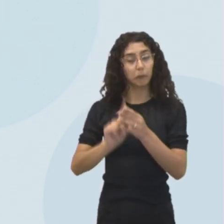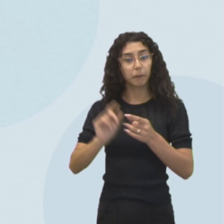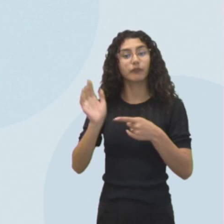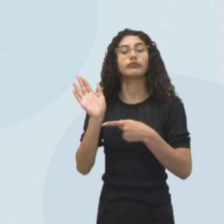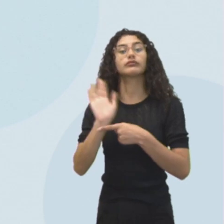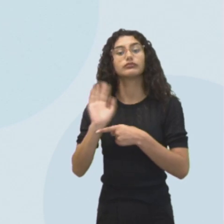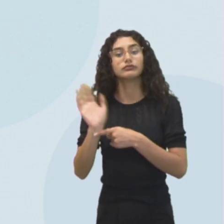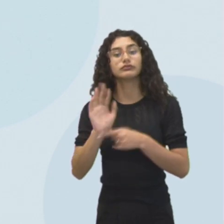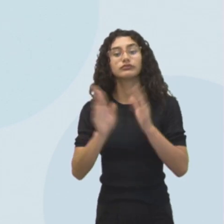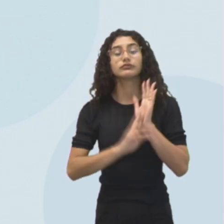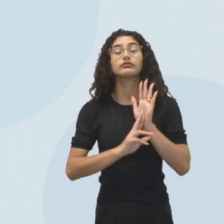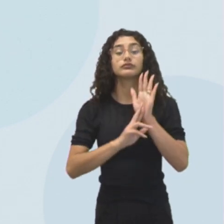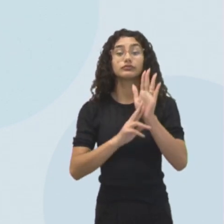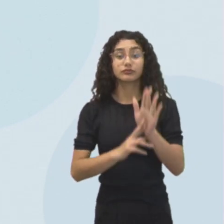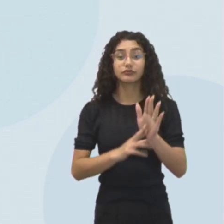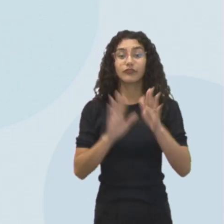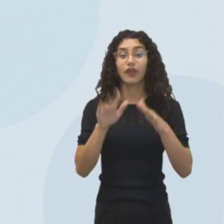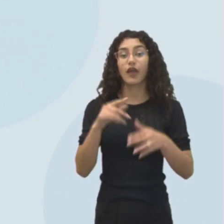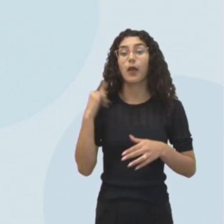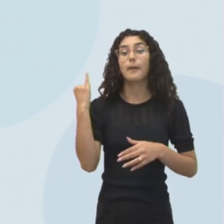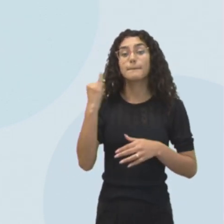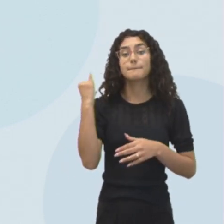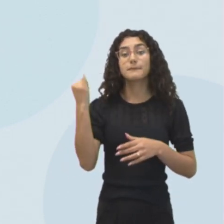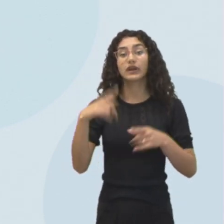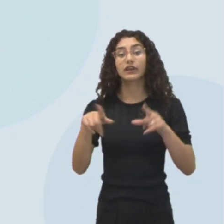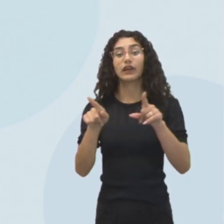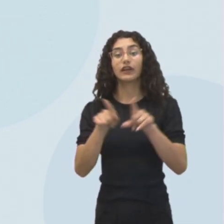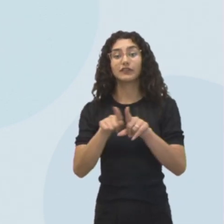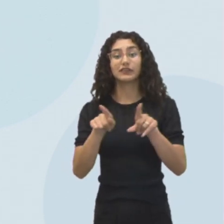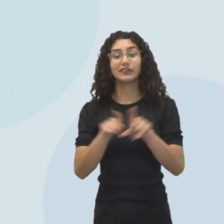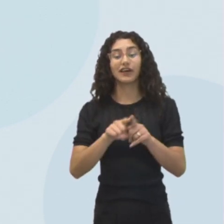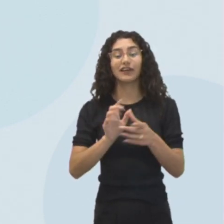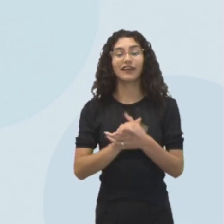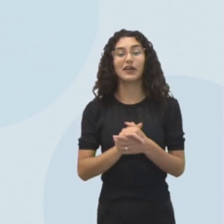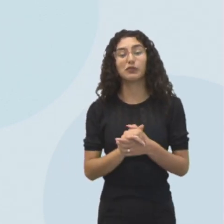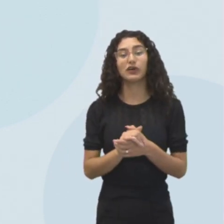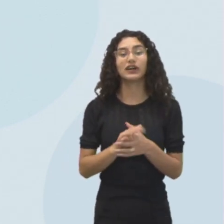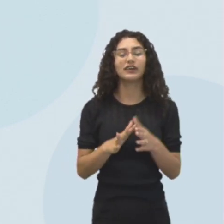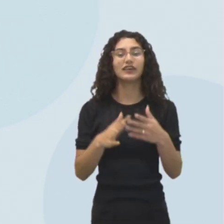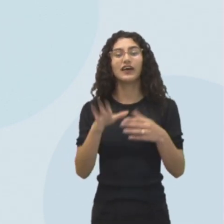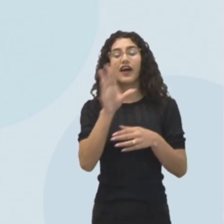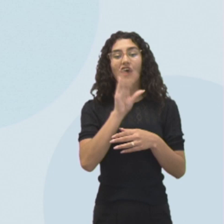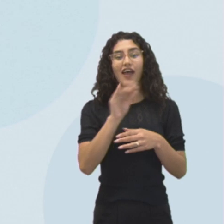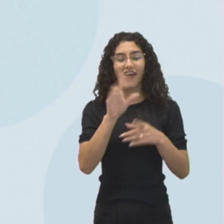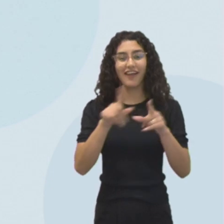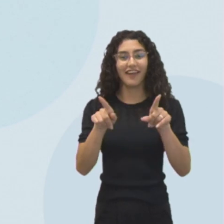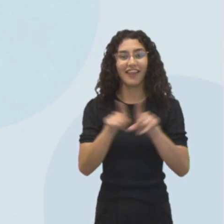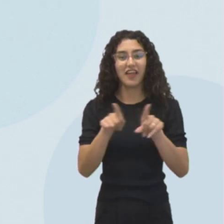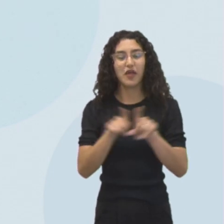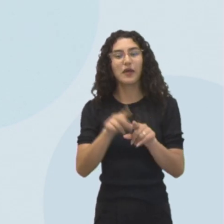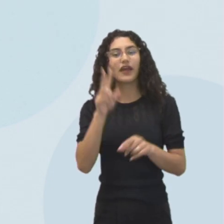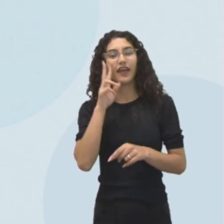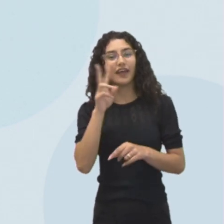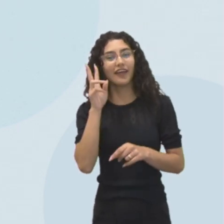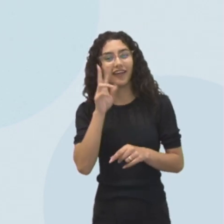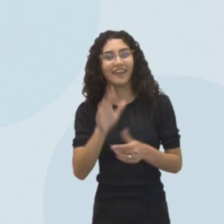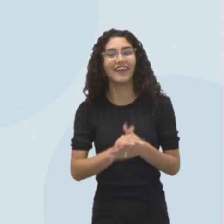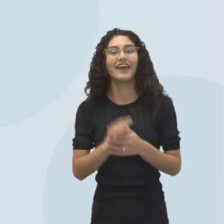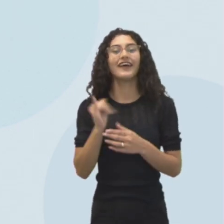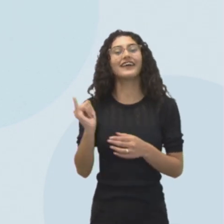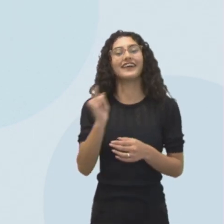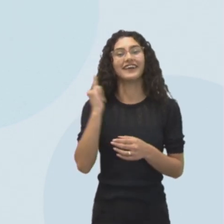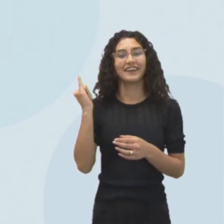de transmitir, é importante, isso é tão óbvio falar, mas a gente tem que reforçar sempre. É